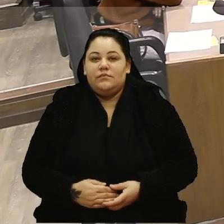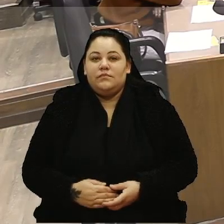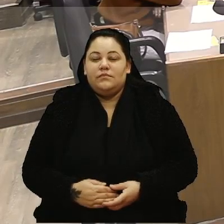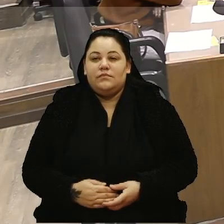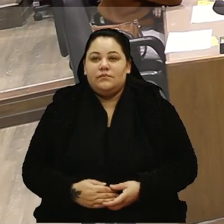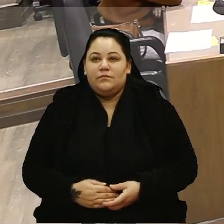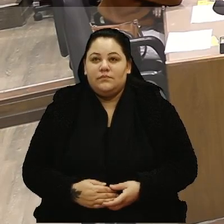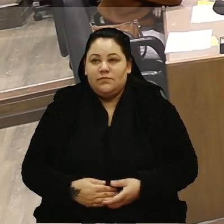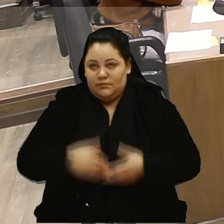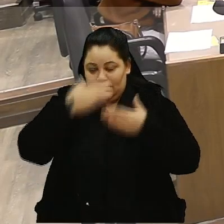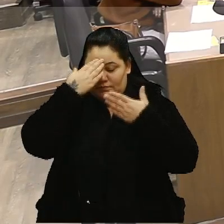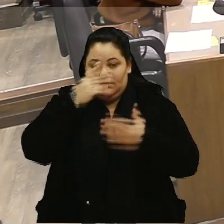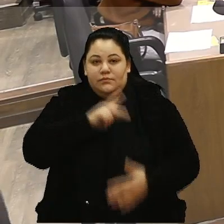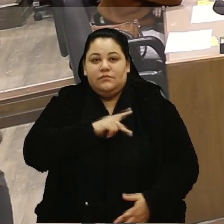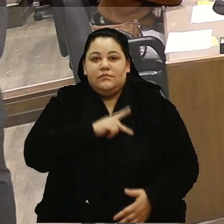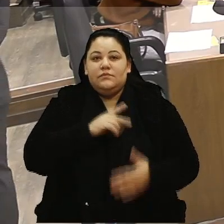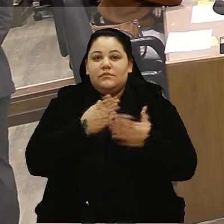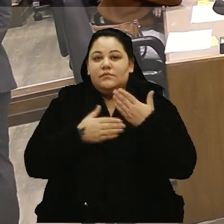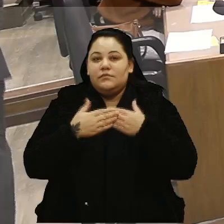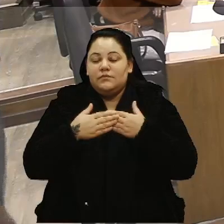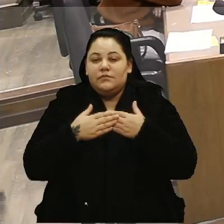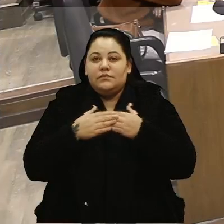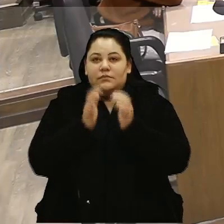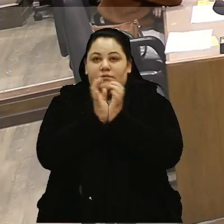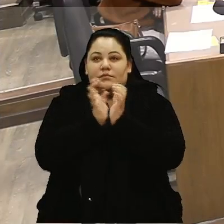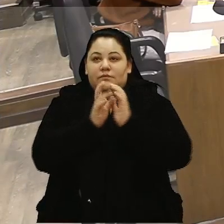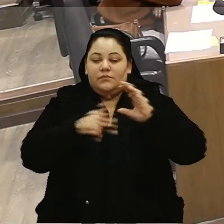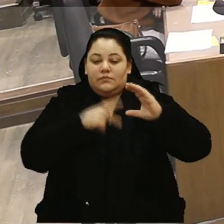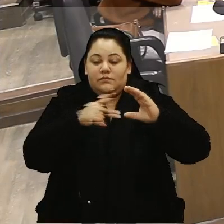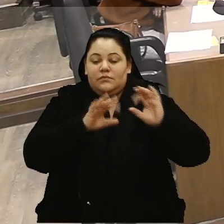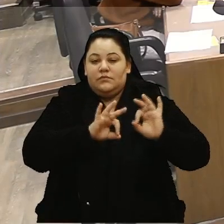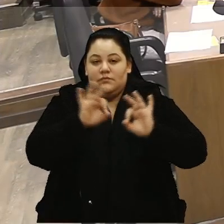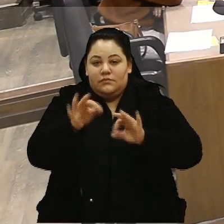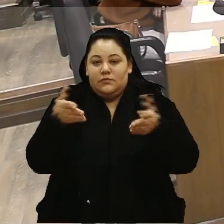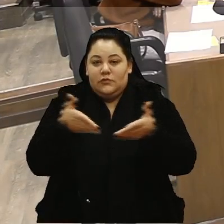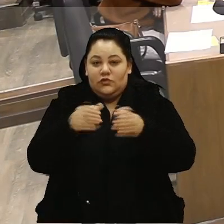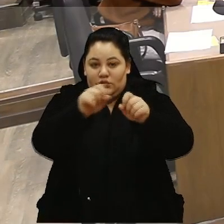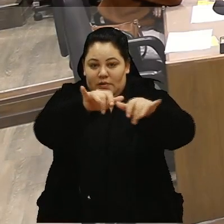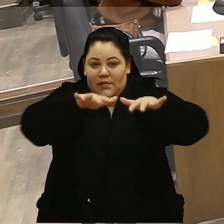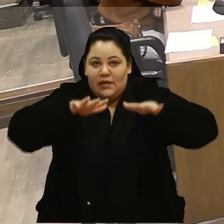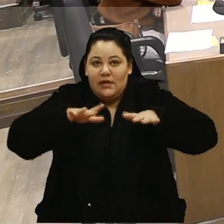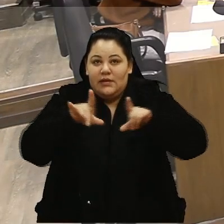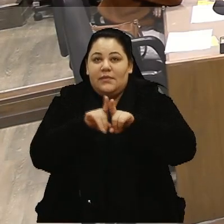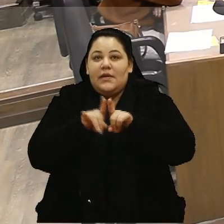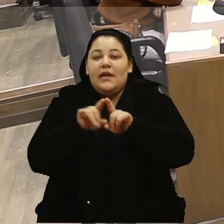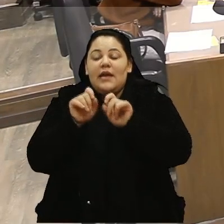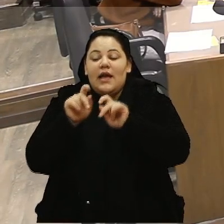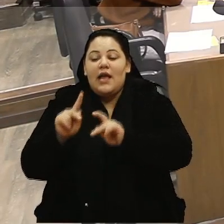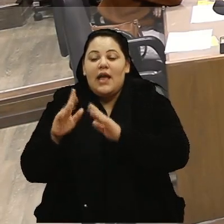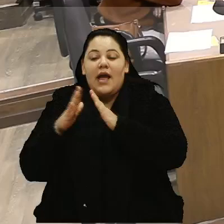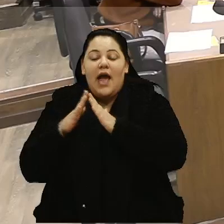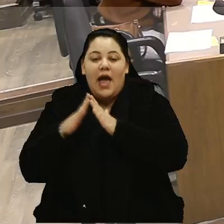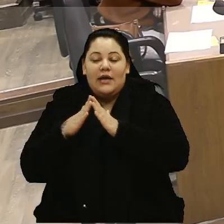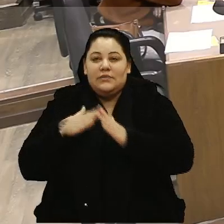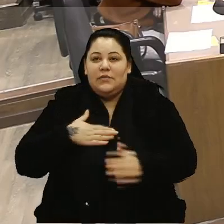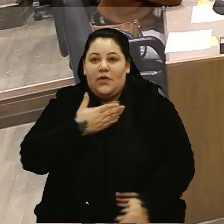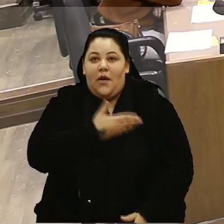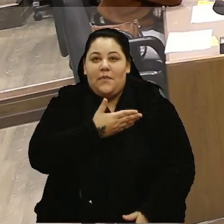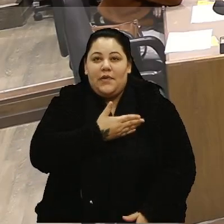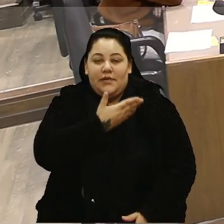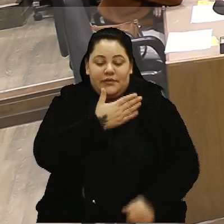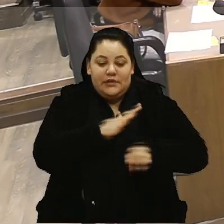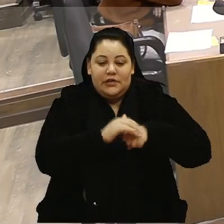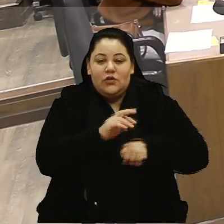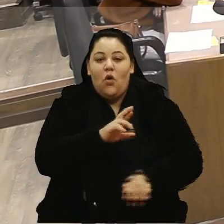Obrigada, presidente e colegas vereadores, a quem nos acompanha aqui hoje, né, na plateia, quem está de casa, meu amigo querido, Rocco Donadio, seja sempre muito